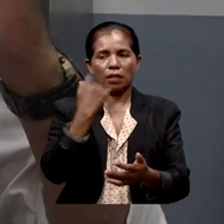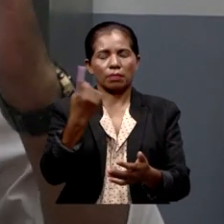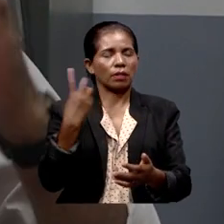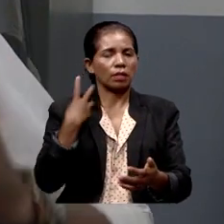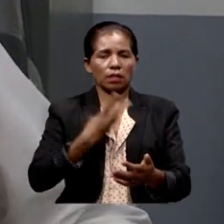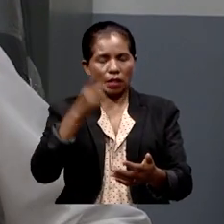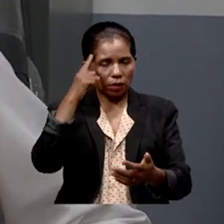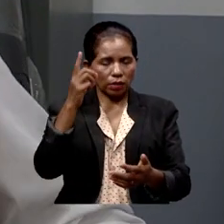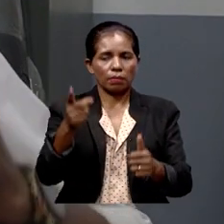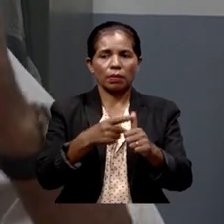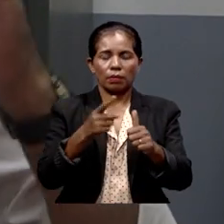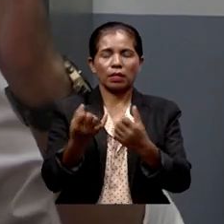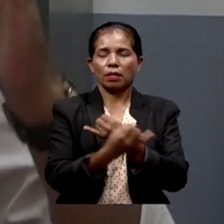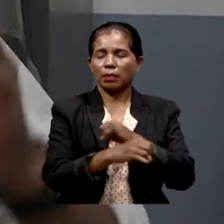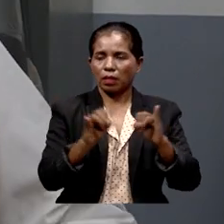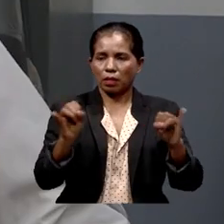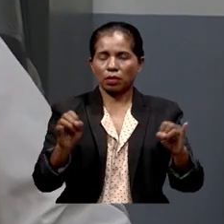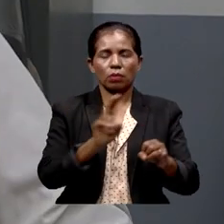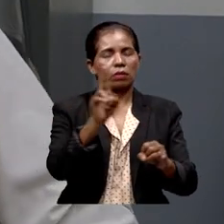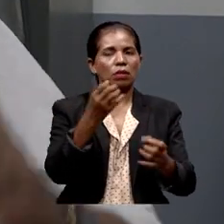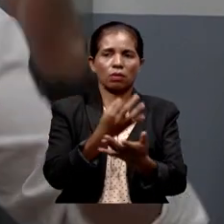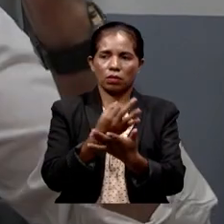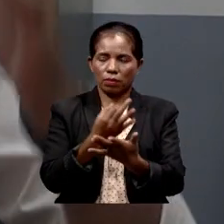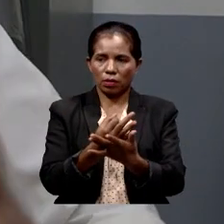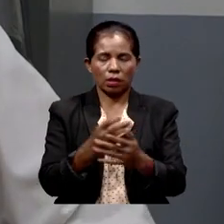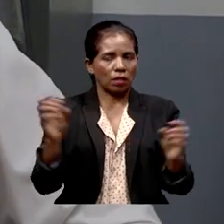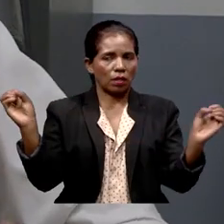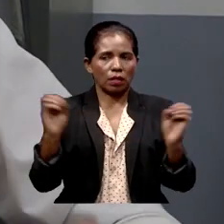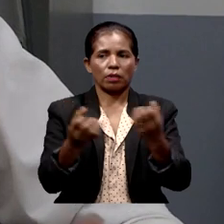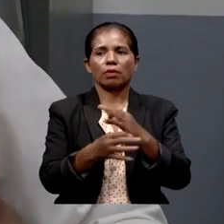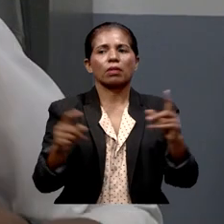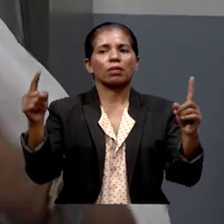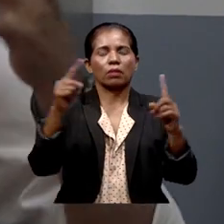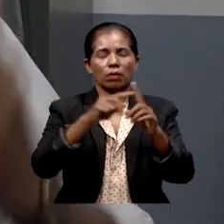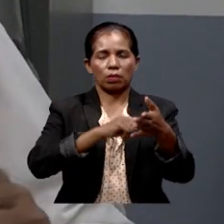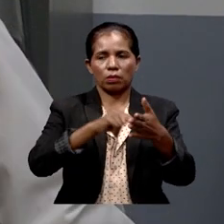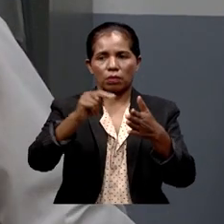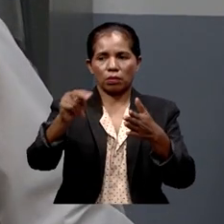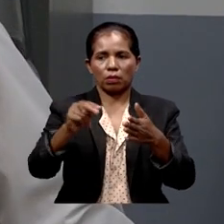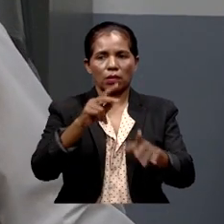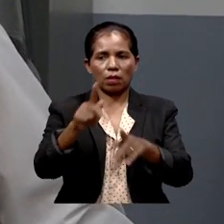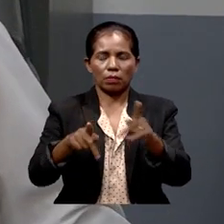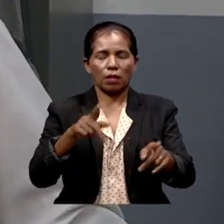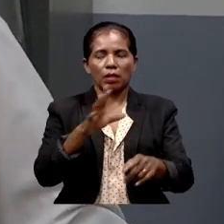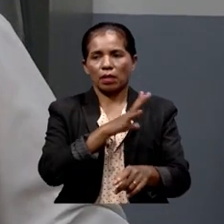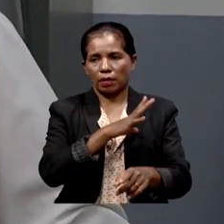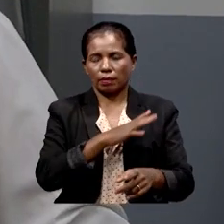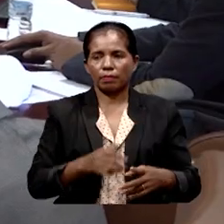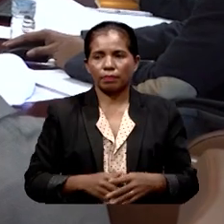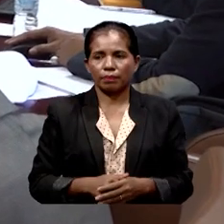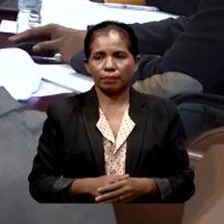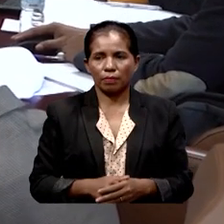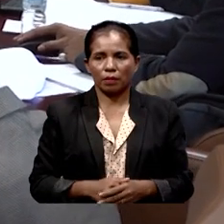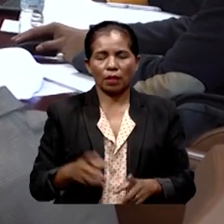kata inicio ita kunan to hin loron executa sa un orsamento nunca mais to numero ida ne beke povo hora ida ne hei nunca mais antes